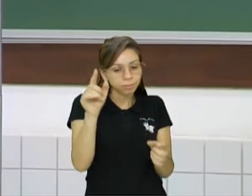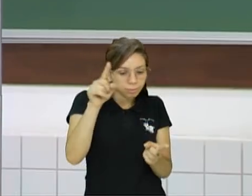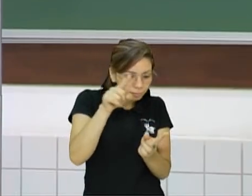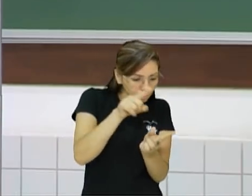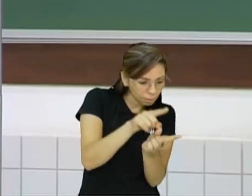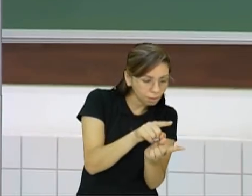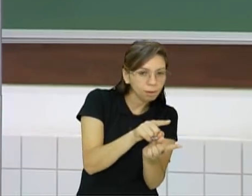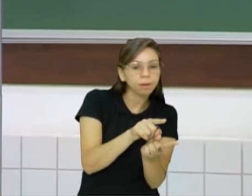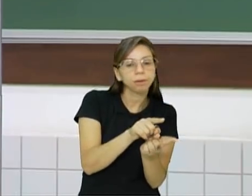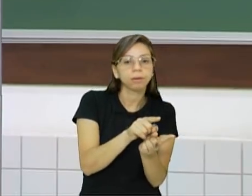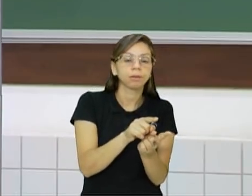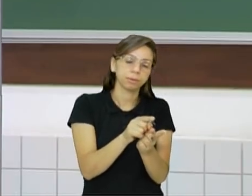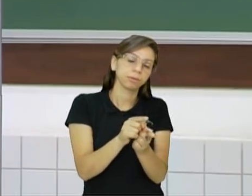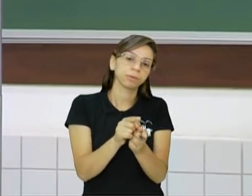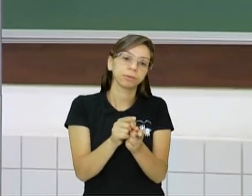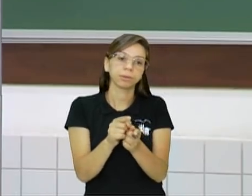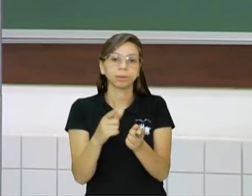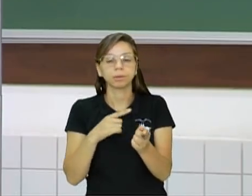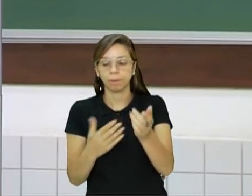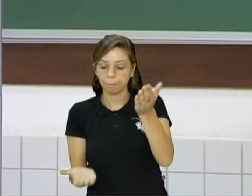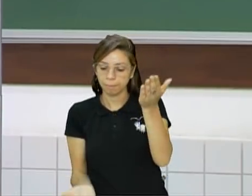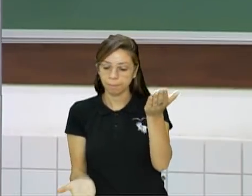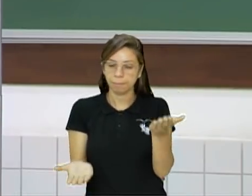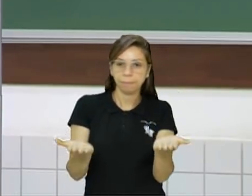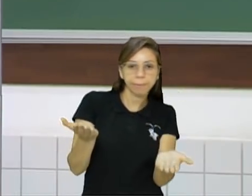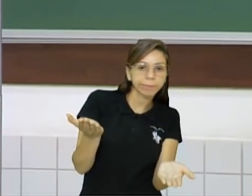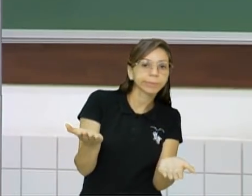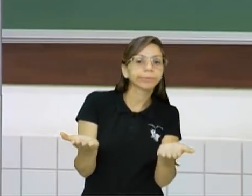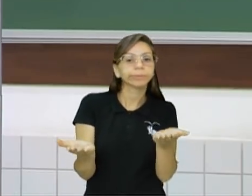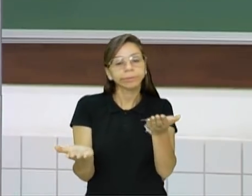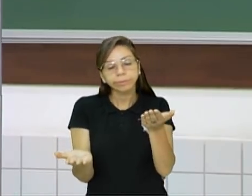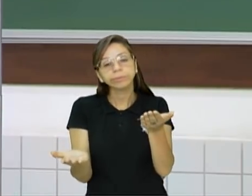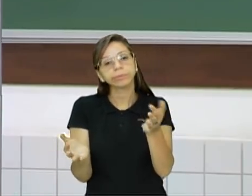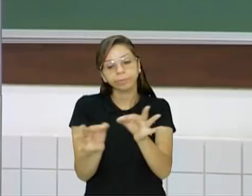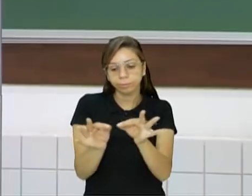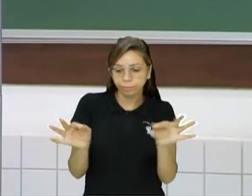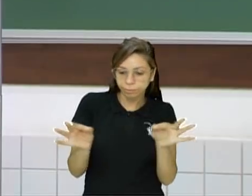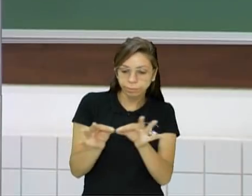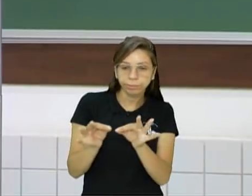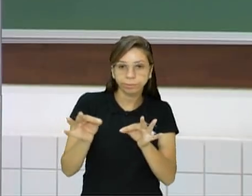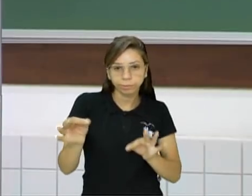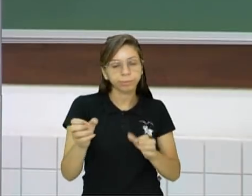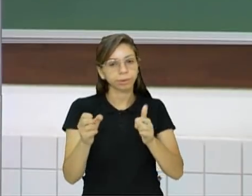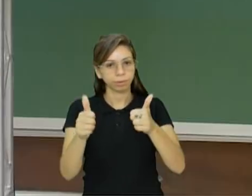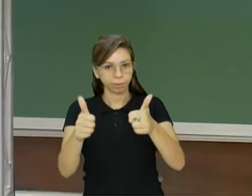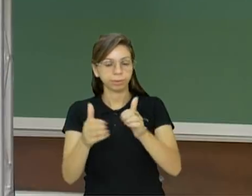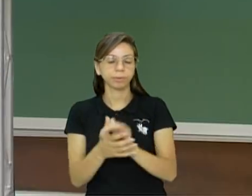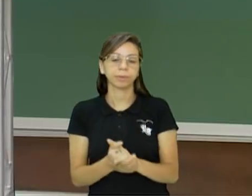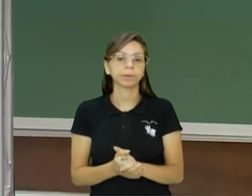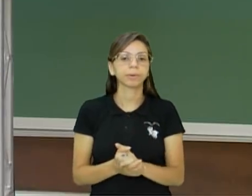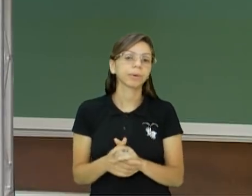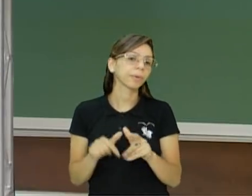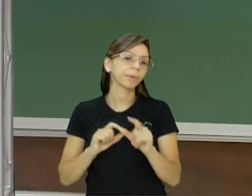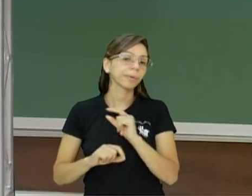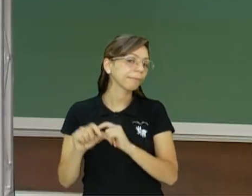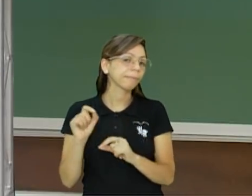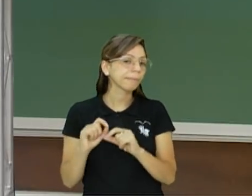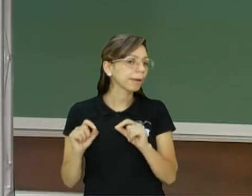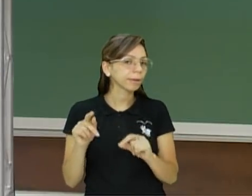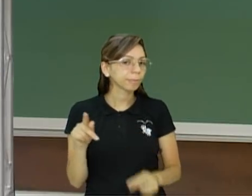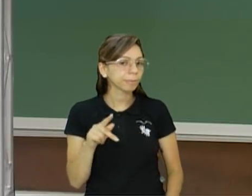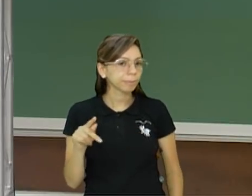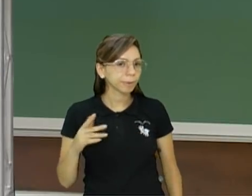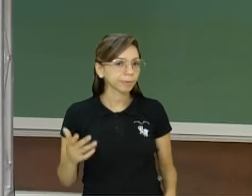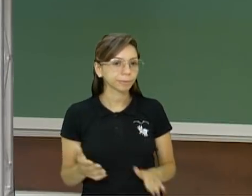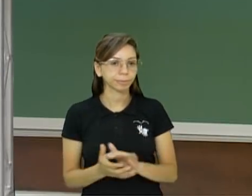para estar trabalhando ali com essa questão da proporção, do tamanho. Tranquilo? E o que mais então, prof?